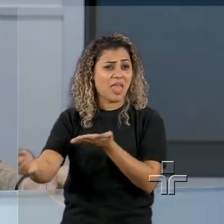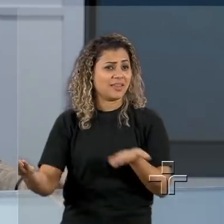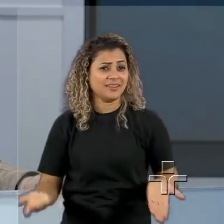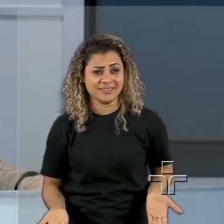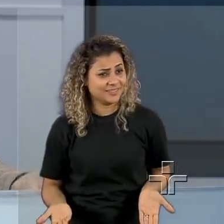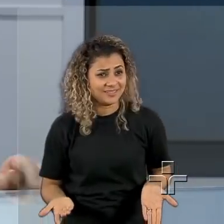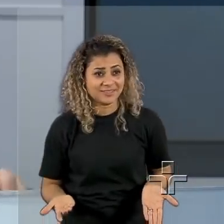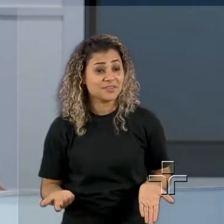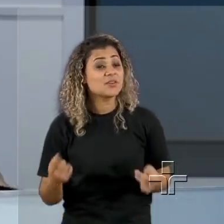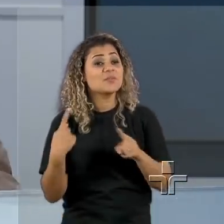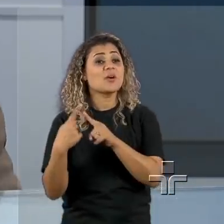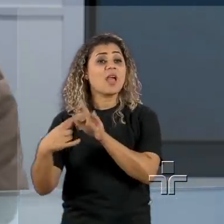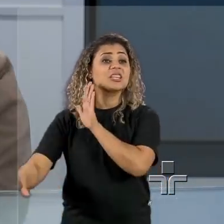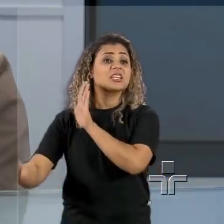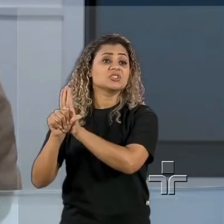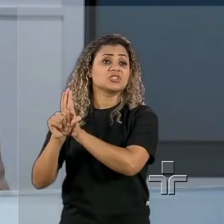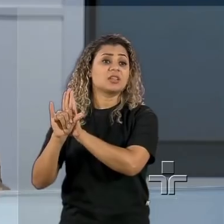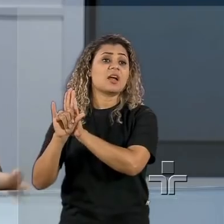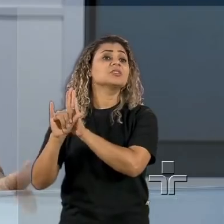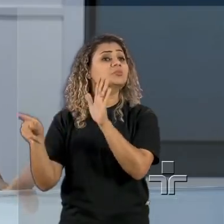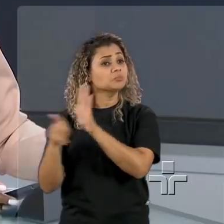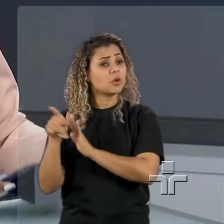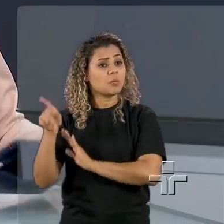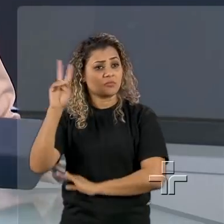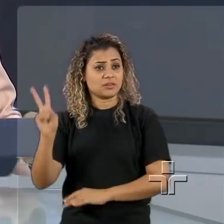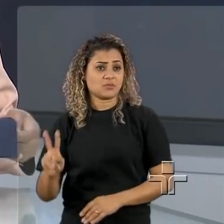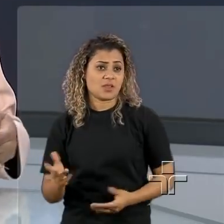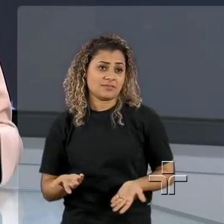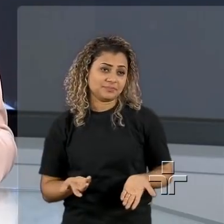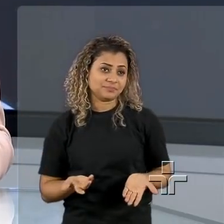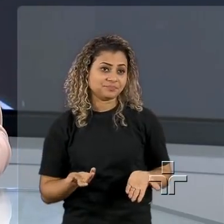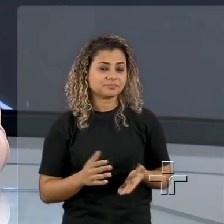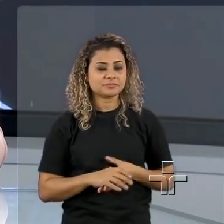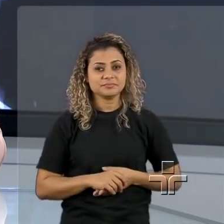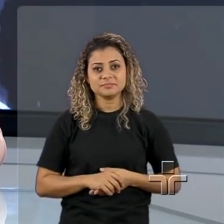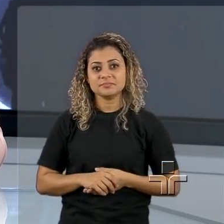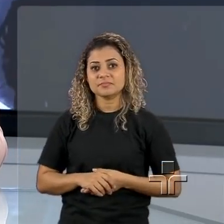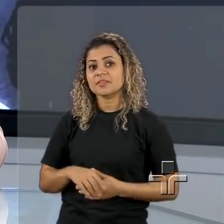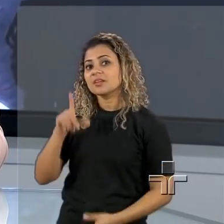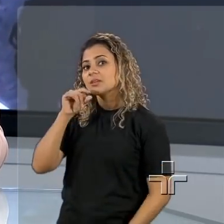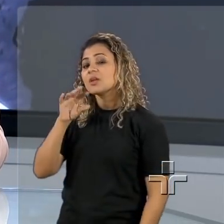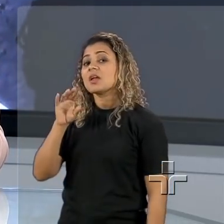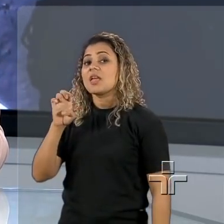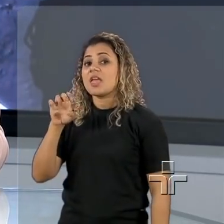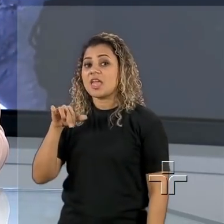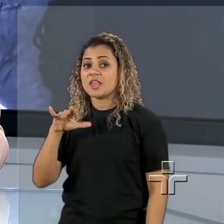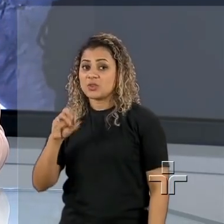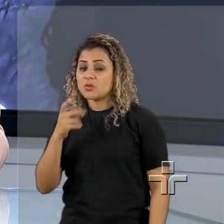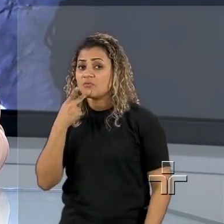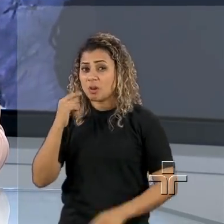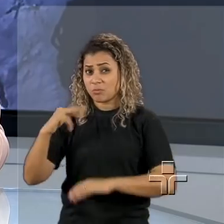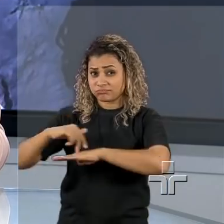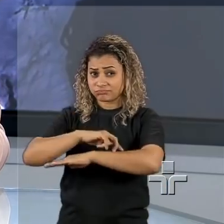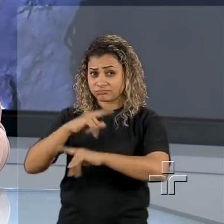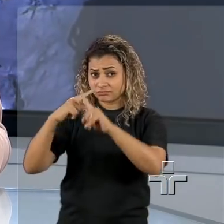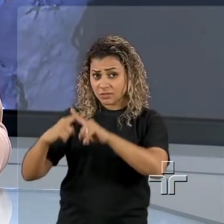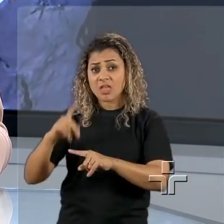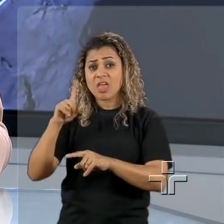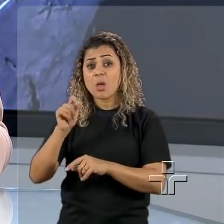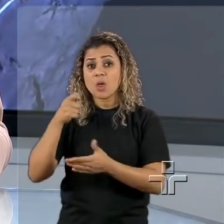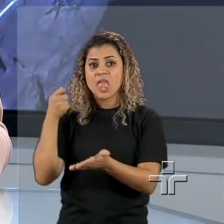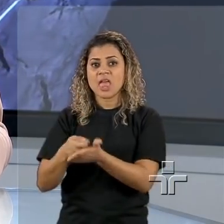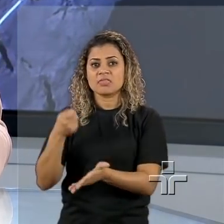você está diante de uma pessoa bonita. No caso de homens, diante de mulheres bonitas. Então, esse tema tem uma outra coisa que é a seguinte: no universo como o